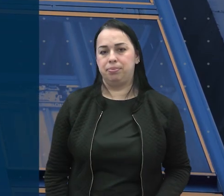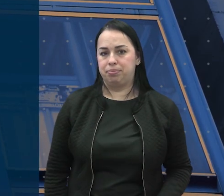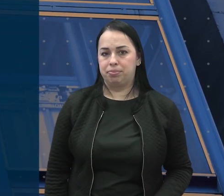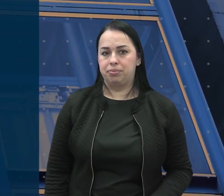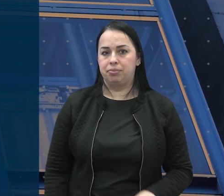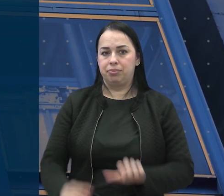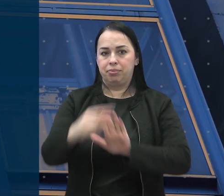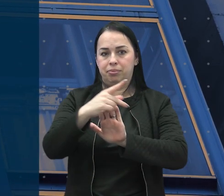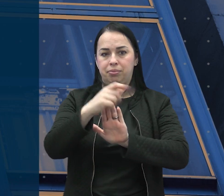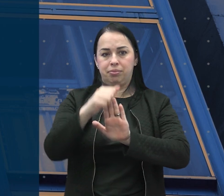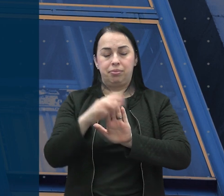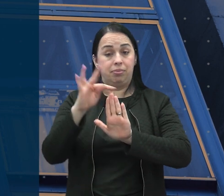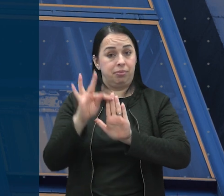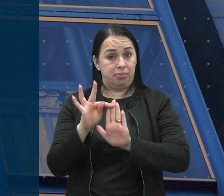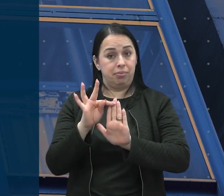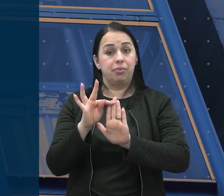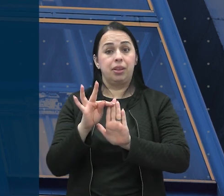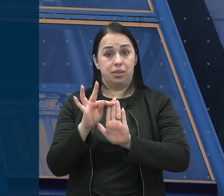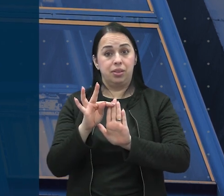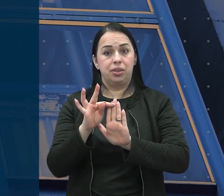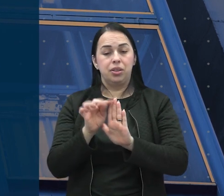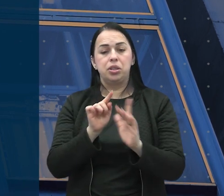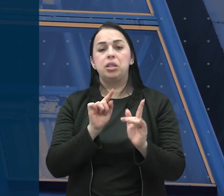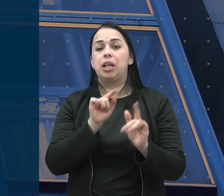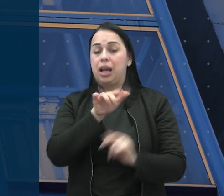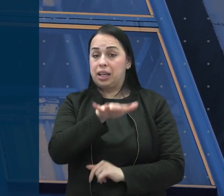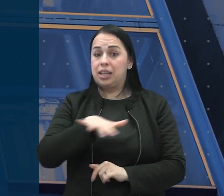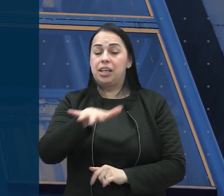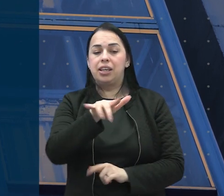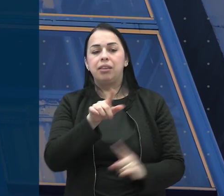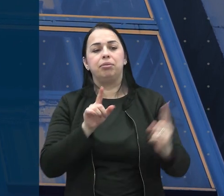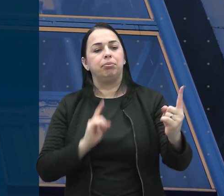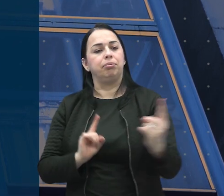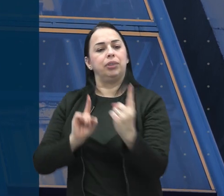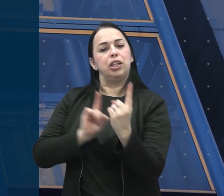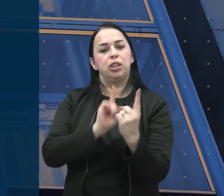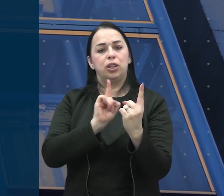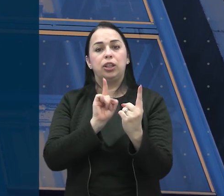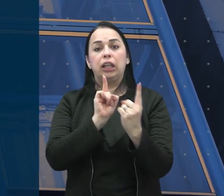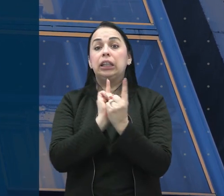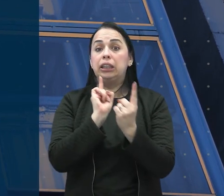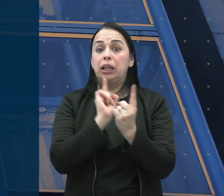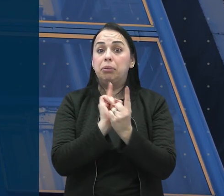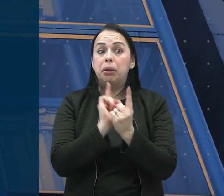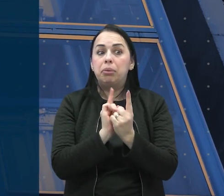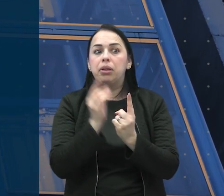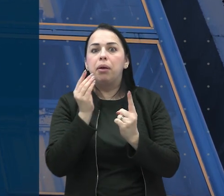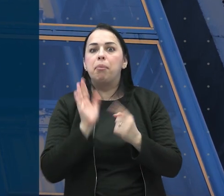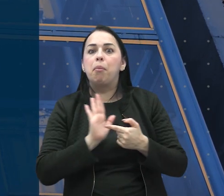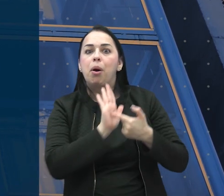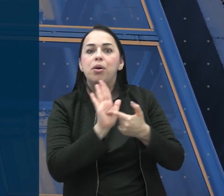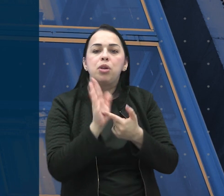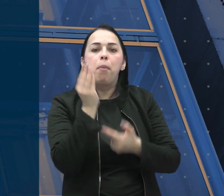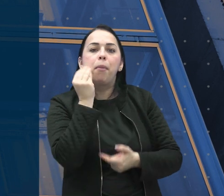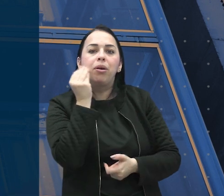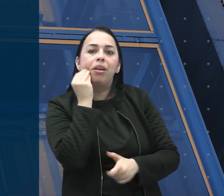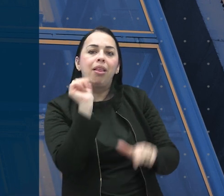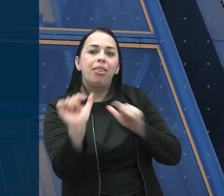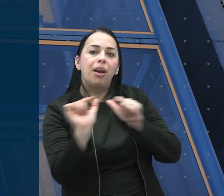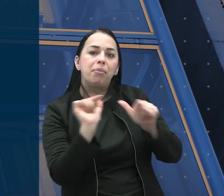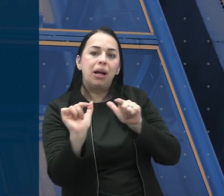O PAT, Posto de Atendimento ao Trabalhador de São José dos Campos, tem oportunidade de emprego para